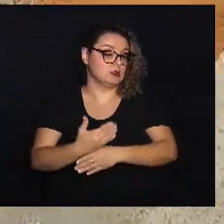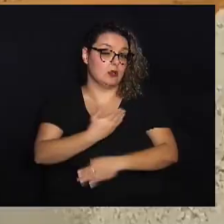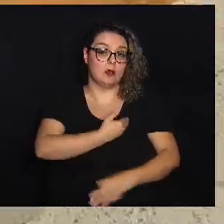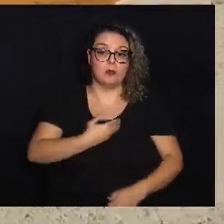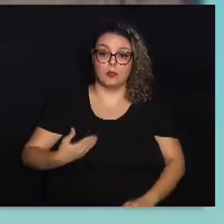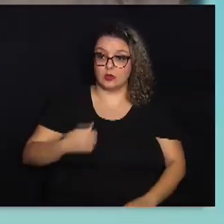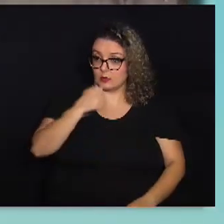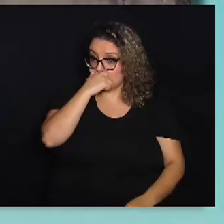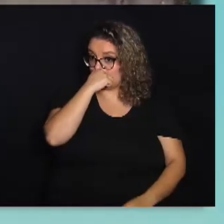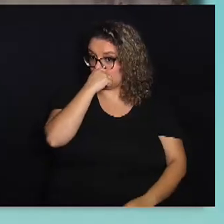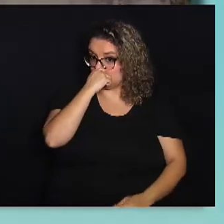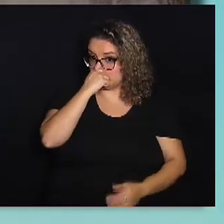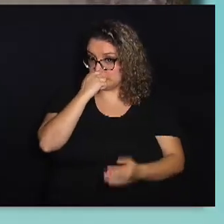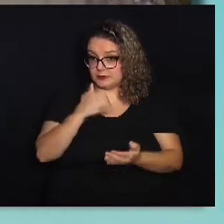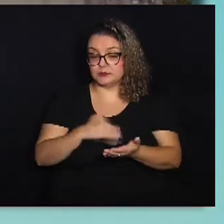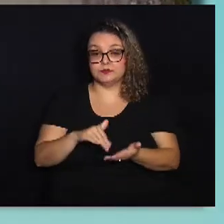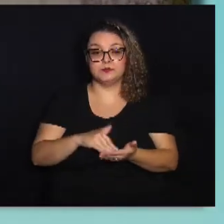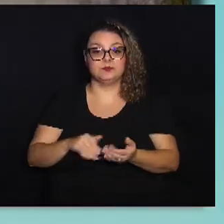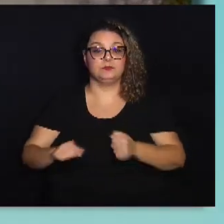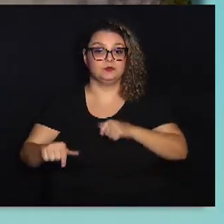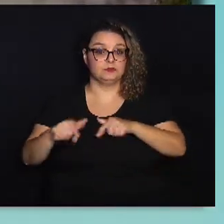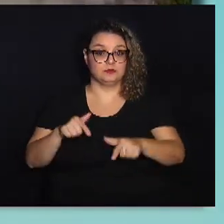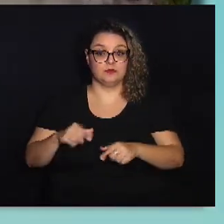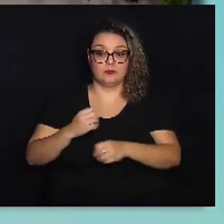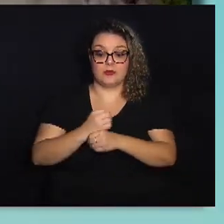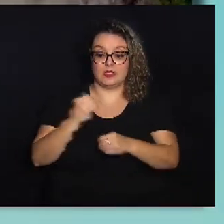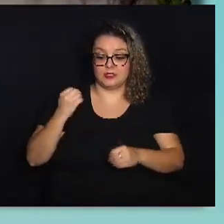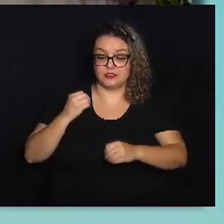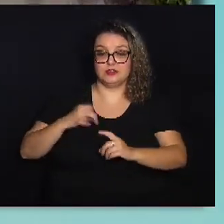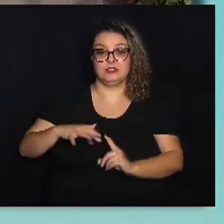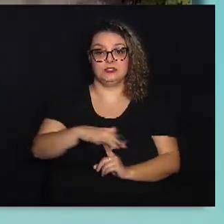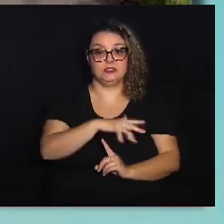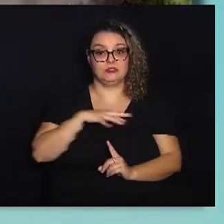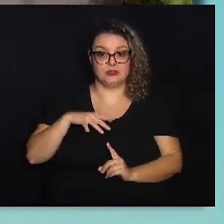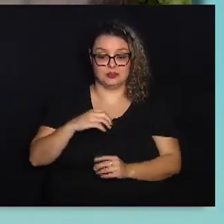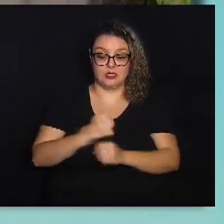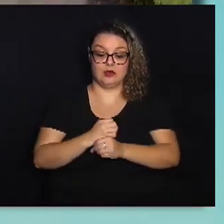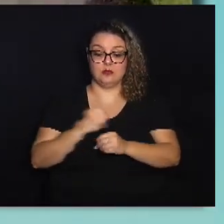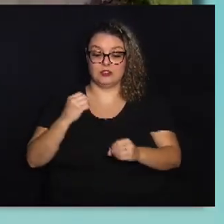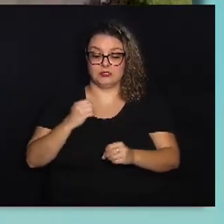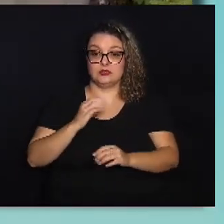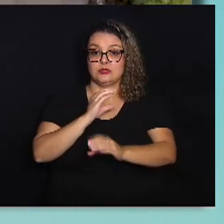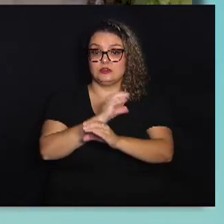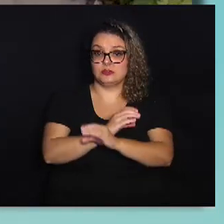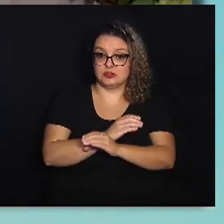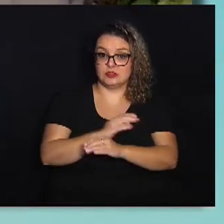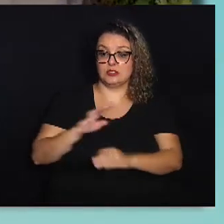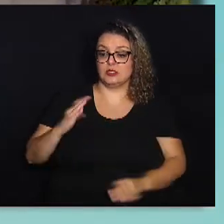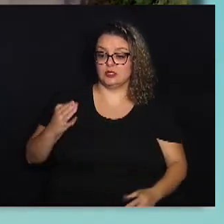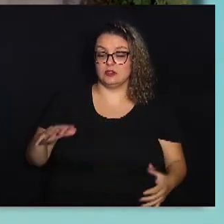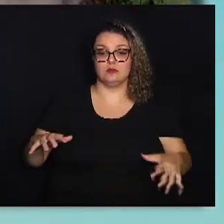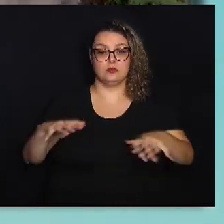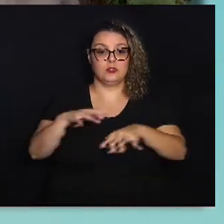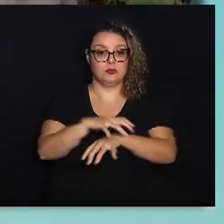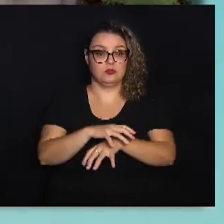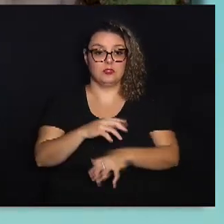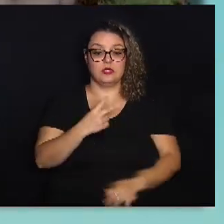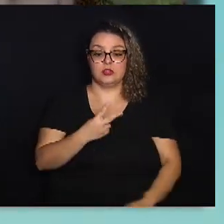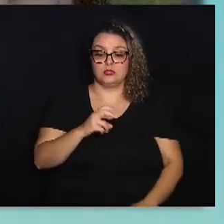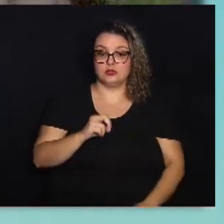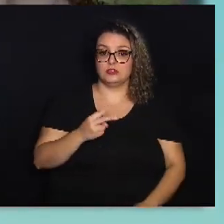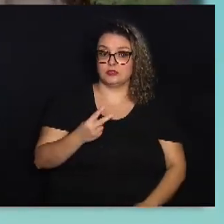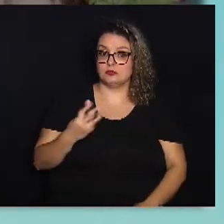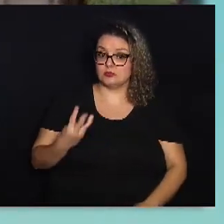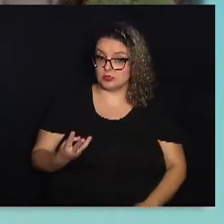com profissionais com formação nas áreas de engenharia ambiental, engenharia civil e biologia. Em 2023,